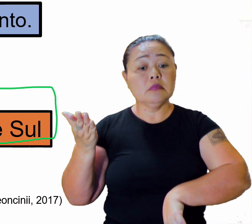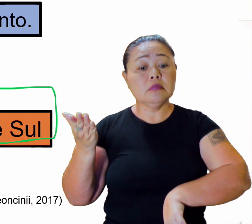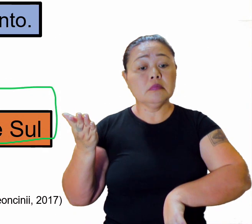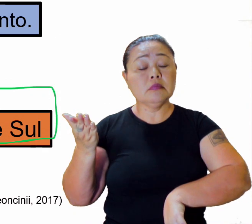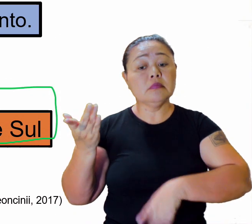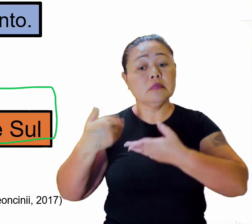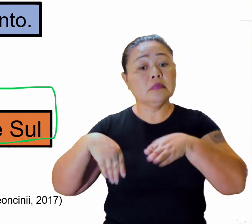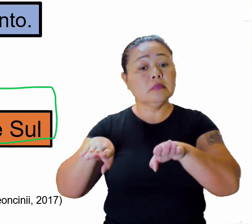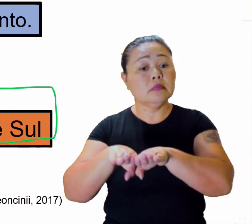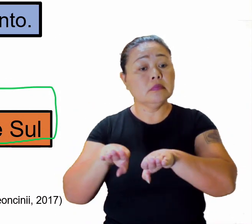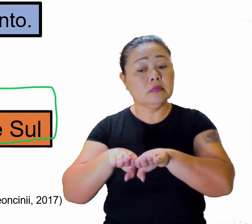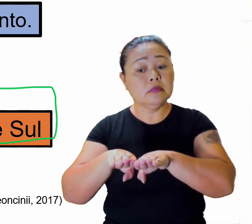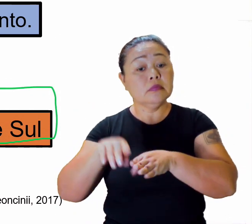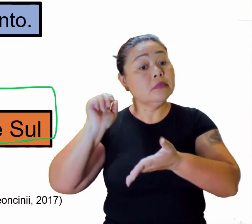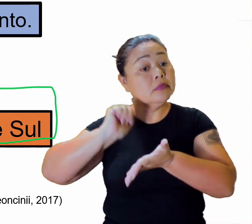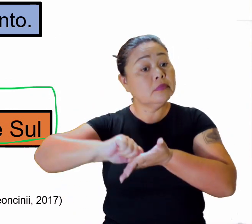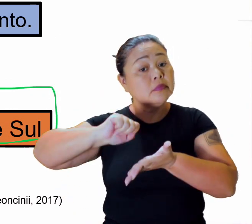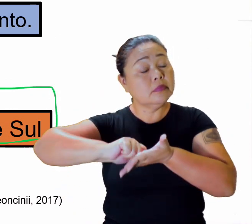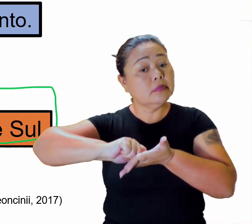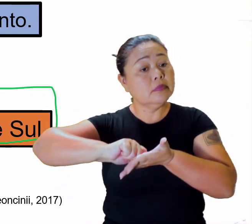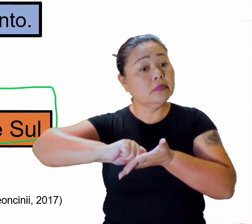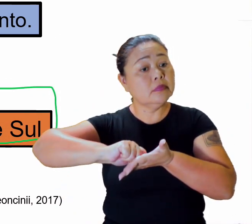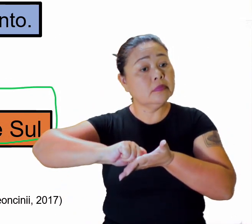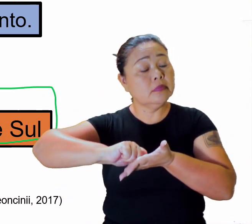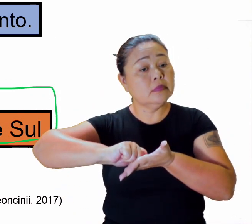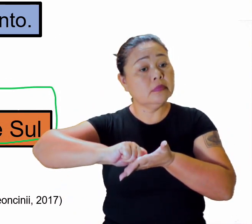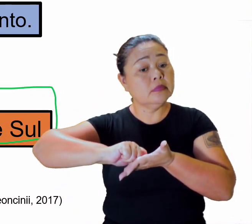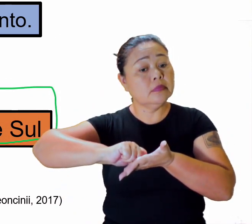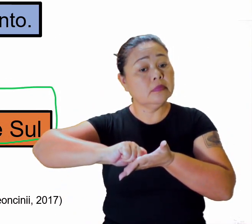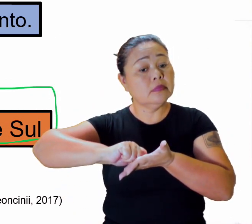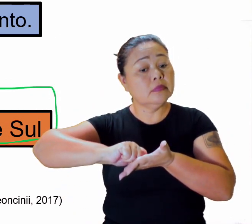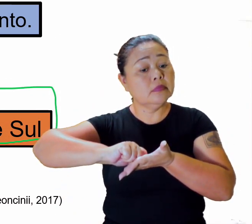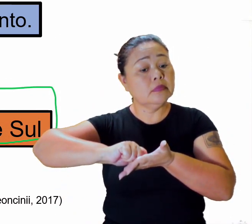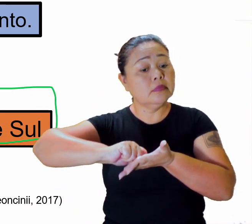deve também anotar é que